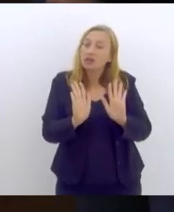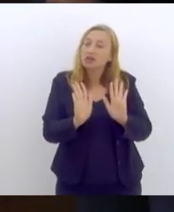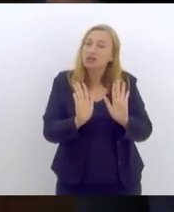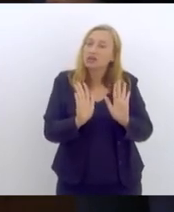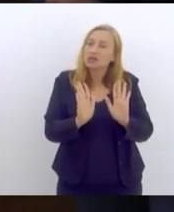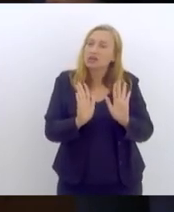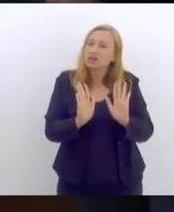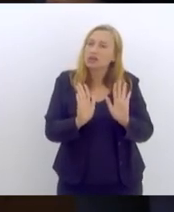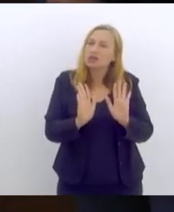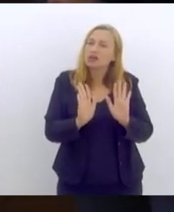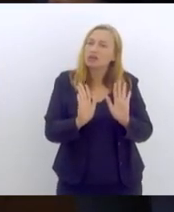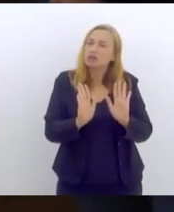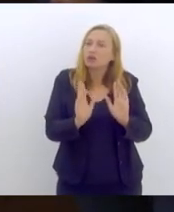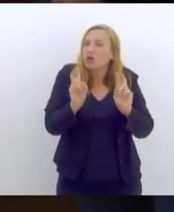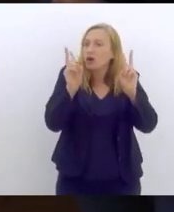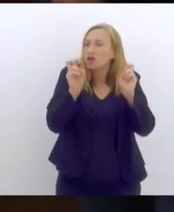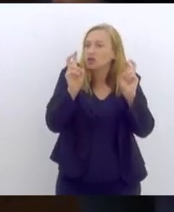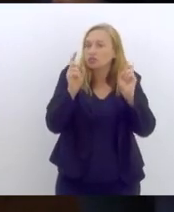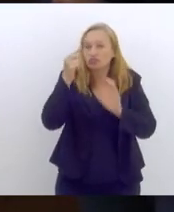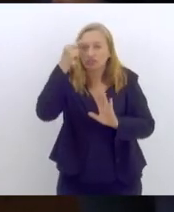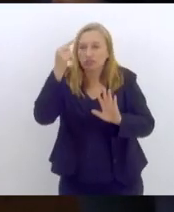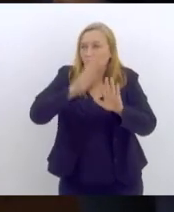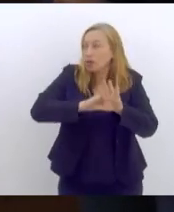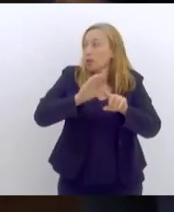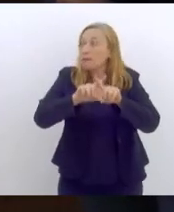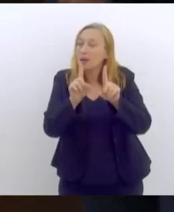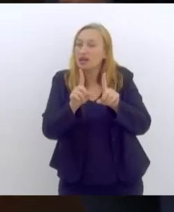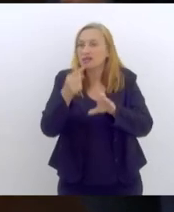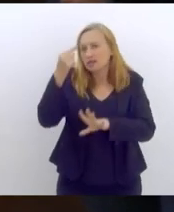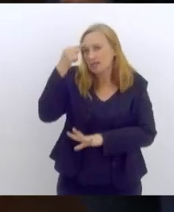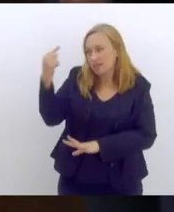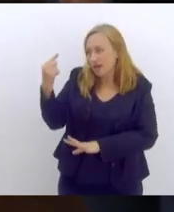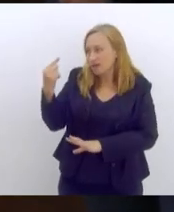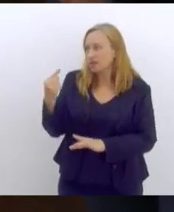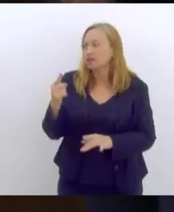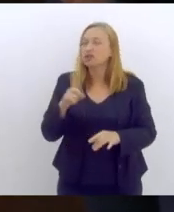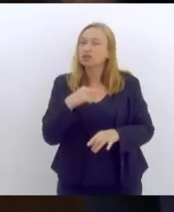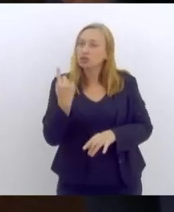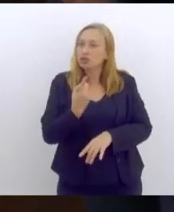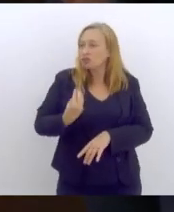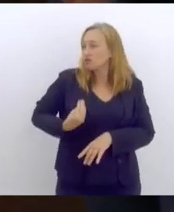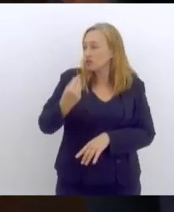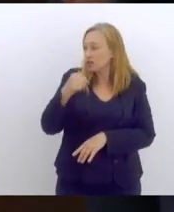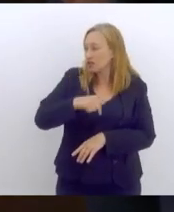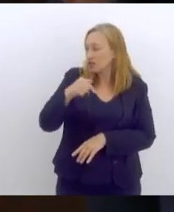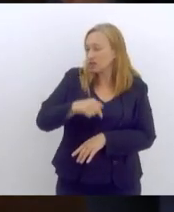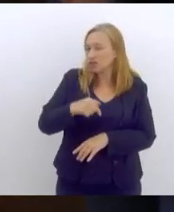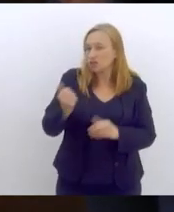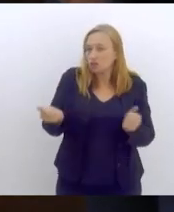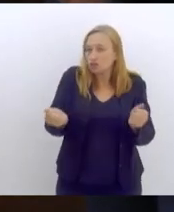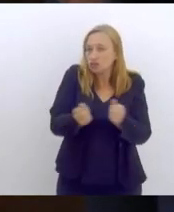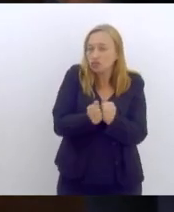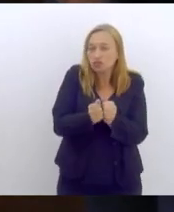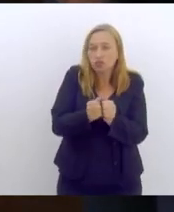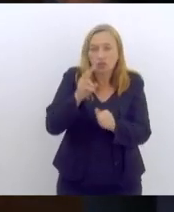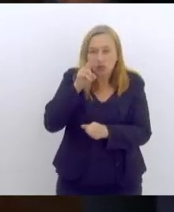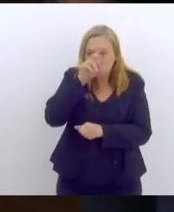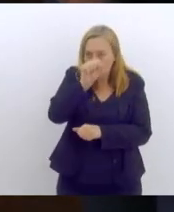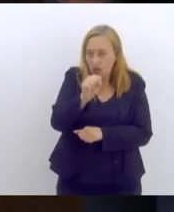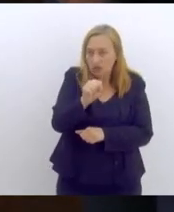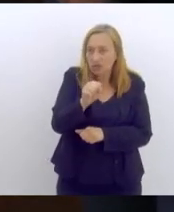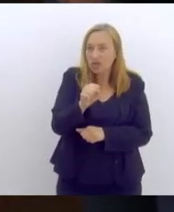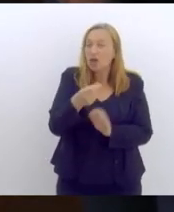apenas a questão ideológica, mas também ideias. E nós estaremos aqui unindo forças, mostrando